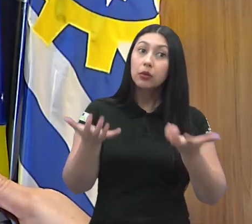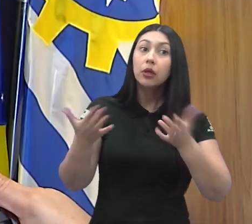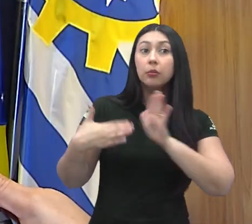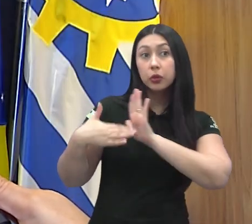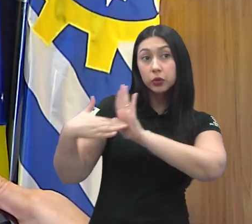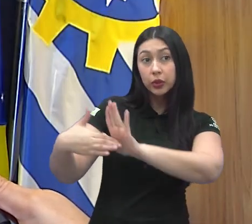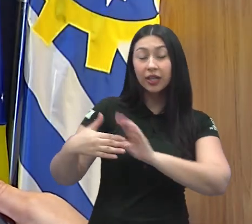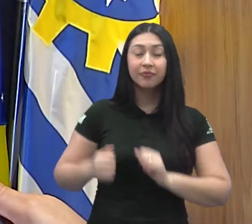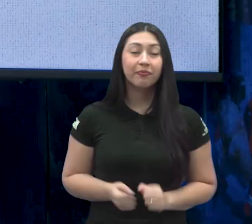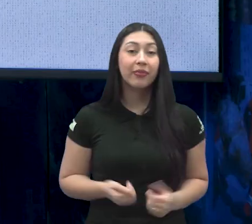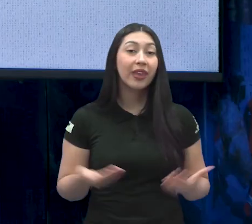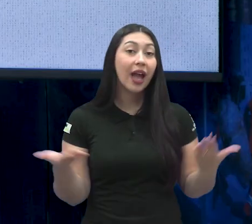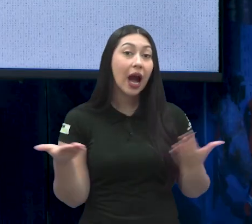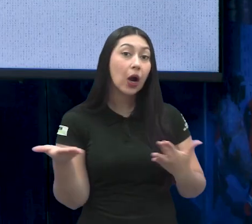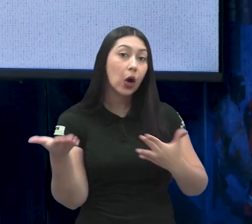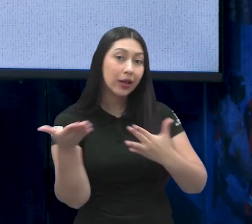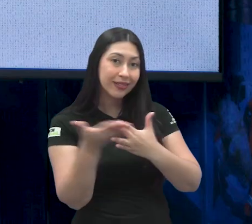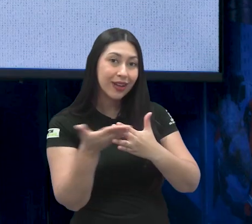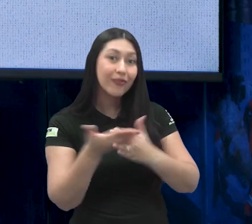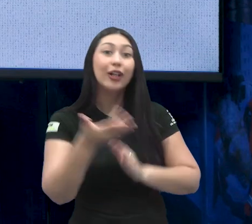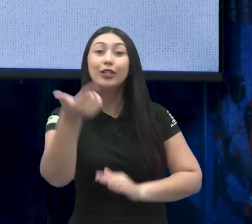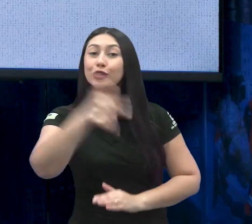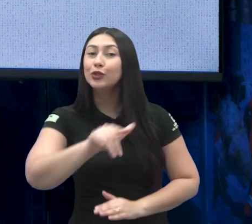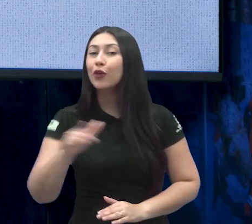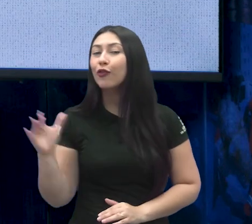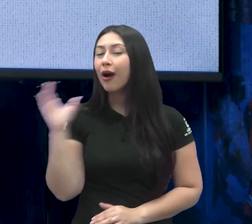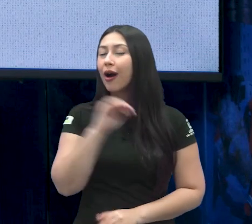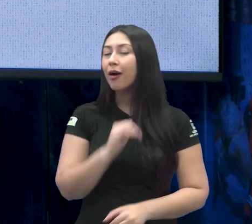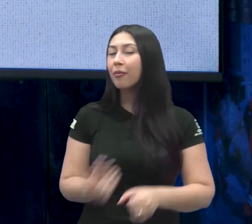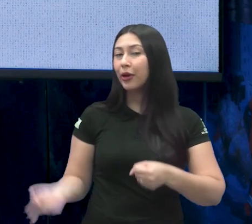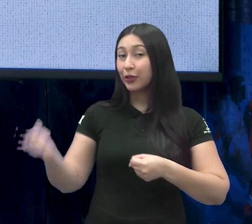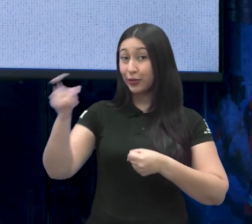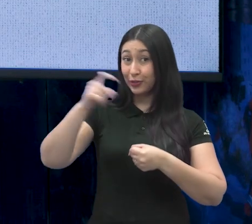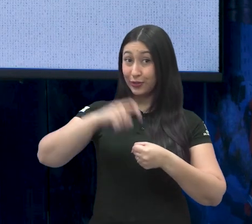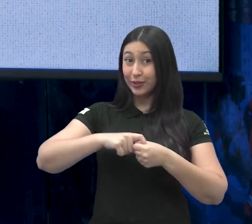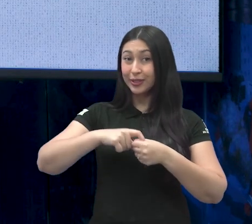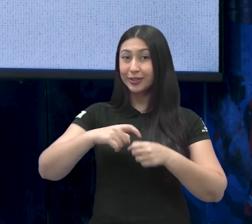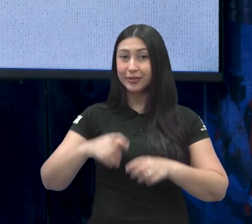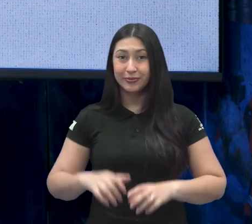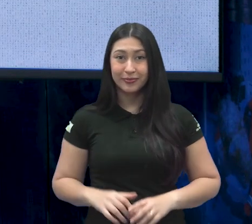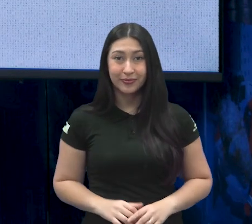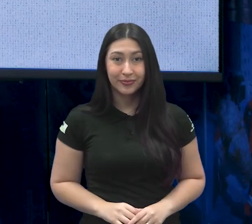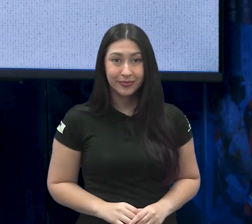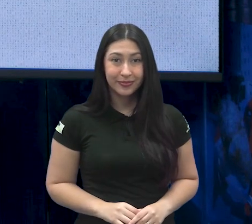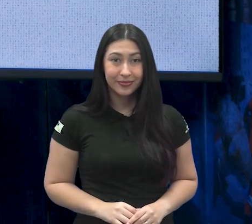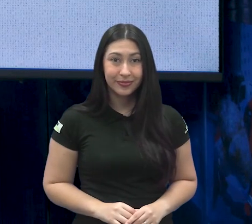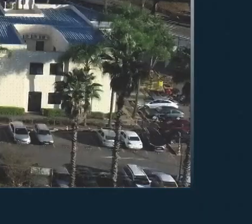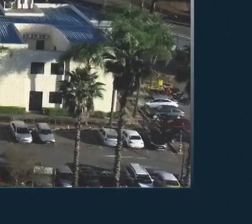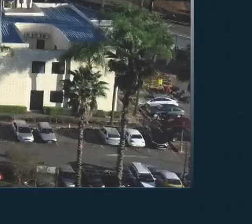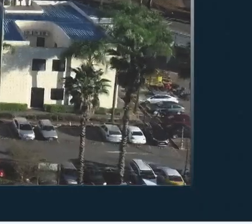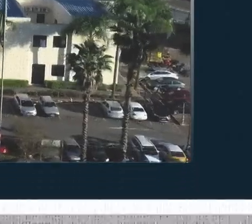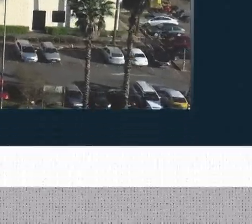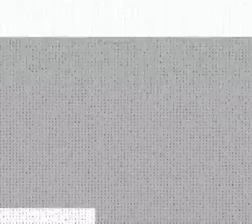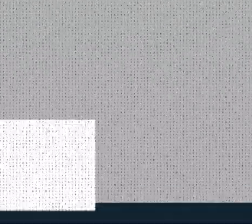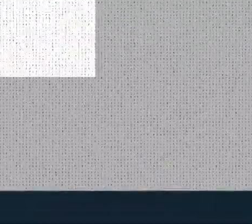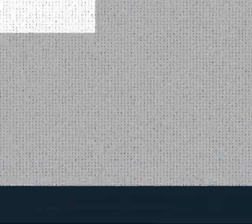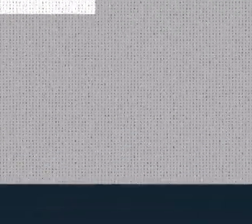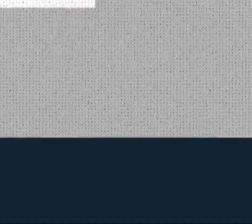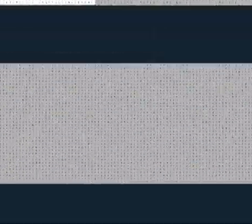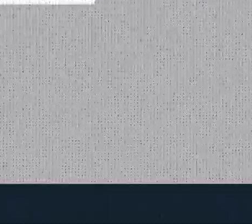e a nossa intenção é ajudá-los. Segunda e última pausa e já nós voltamos com mais ação parlamentar.